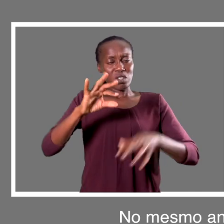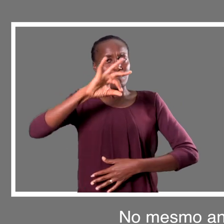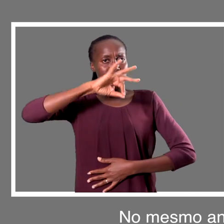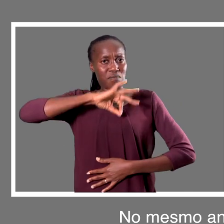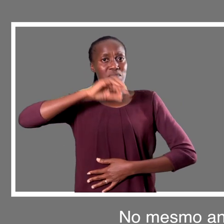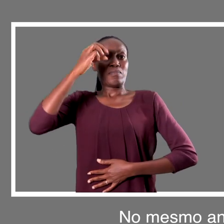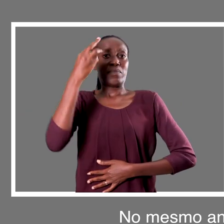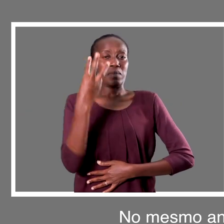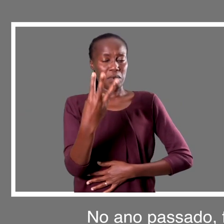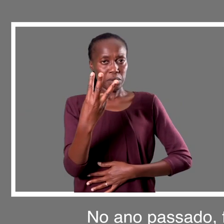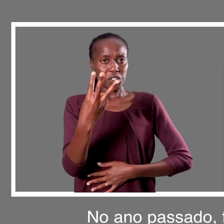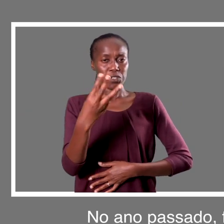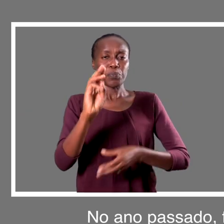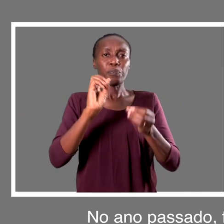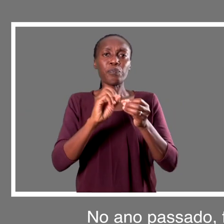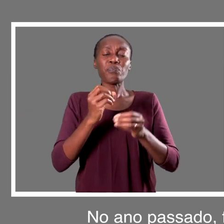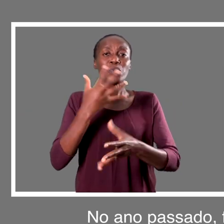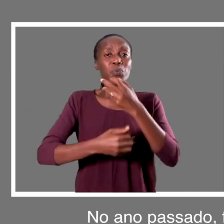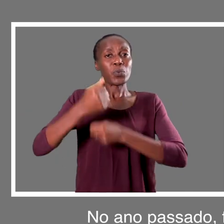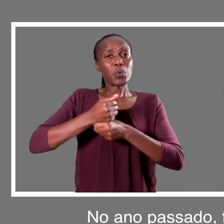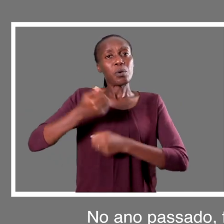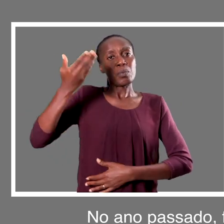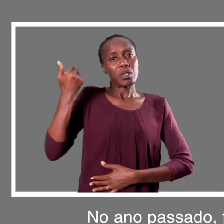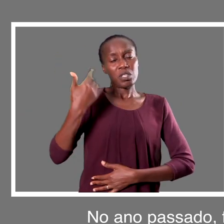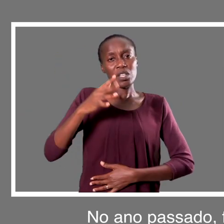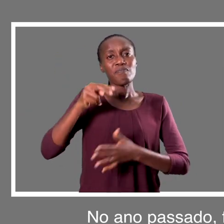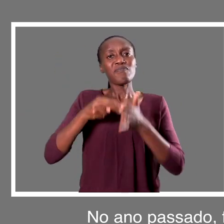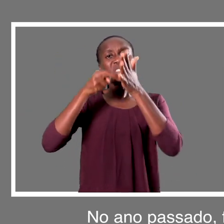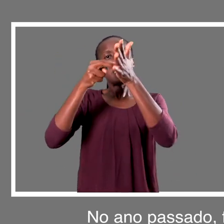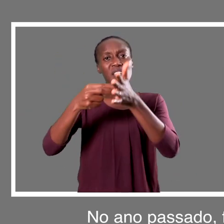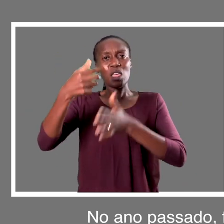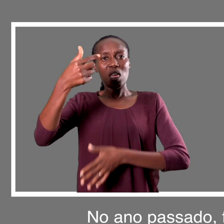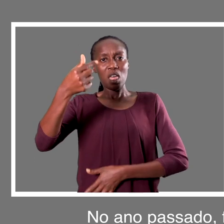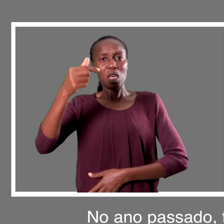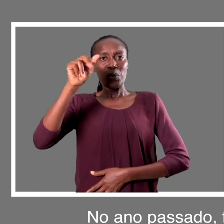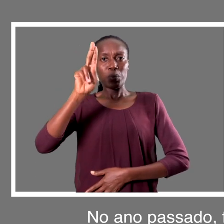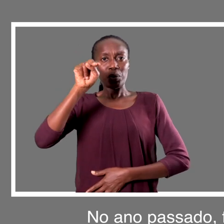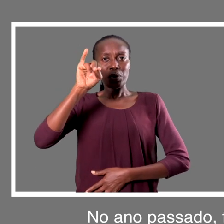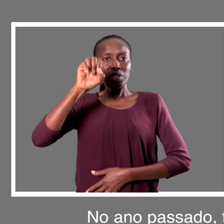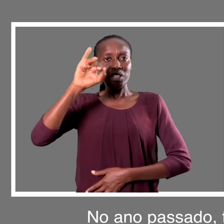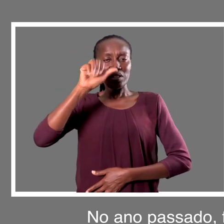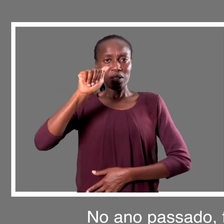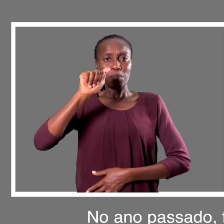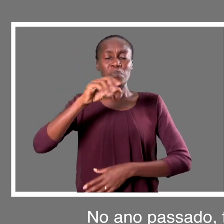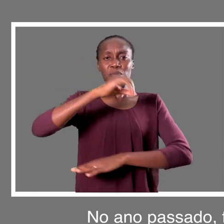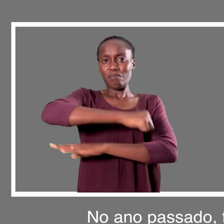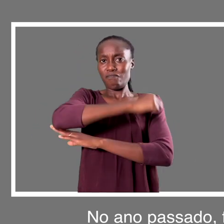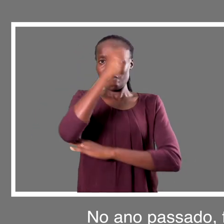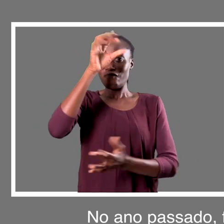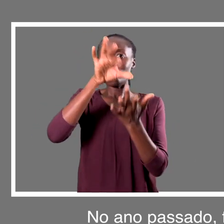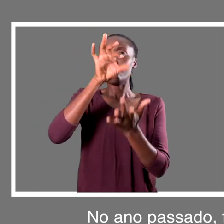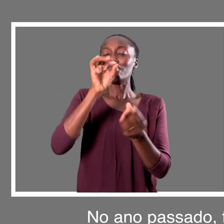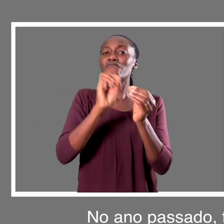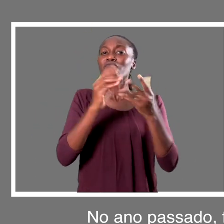3 medalhas de ouro. E ano passado eu fui para a Tunísia no meeting de qualificação para os Jogos